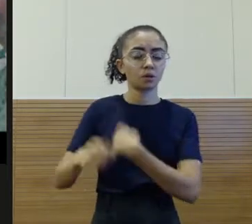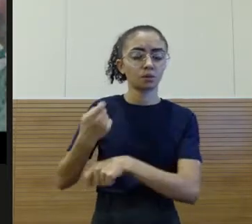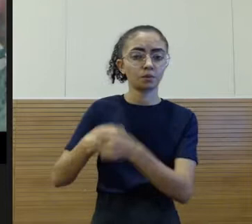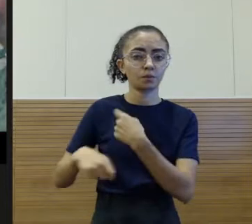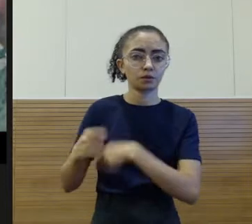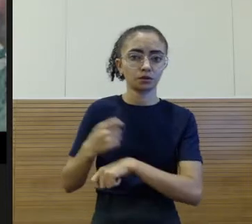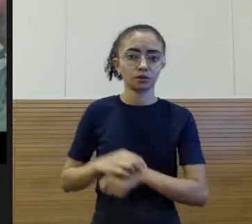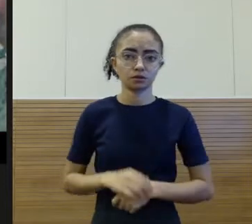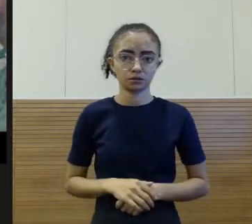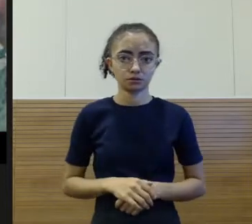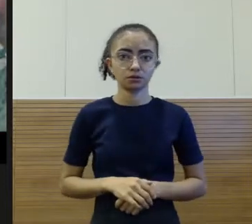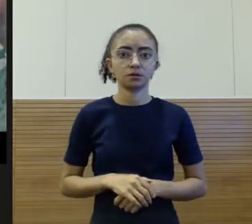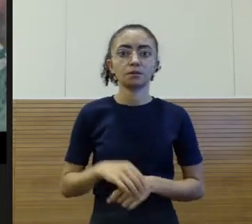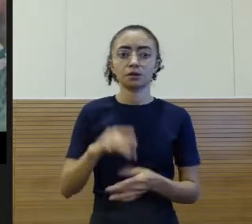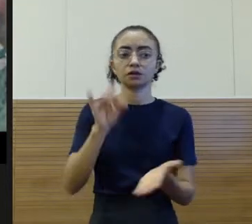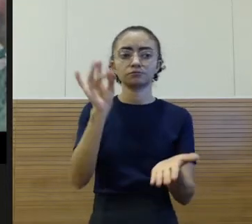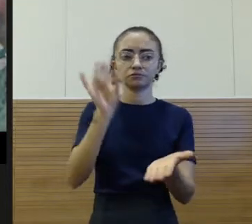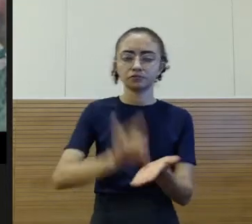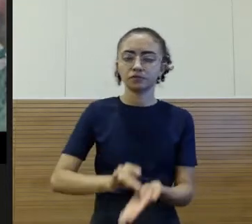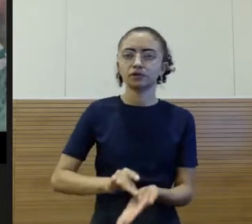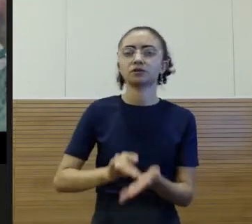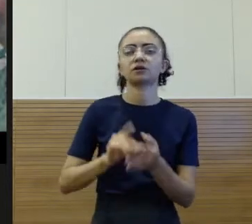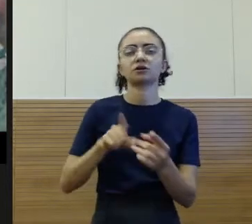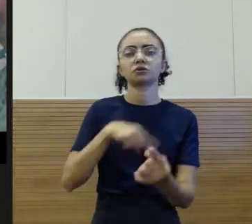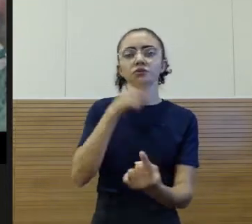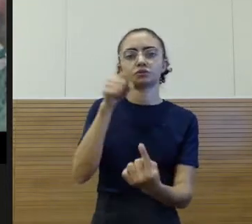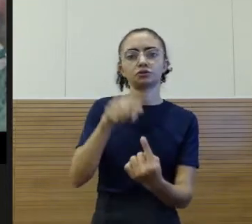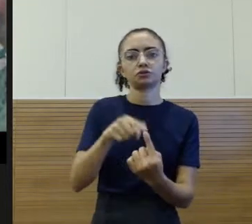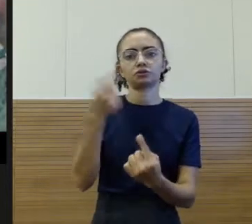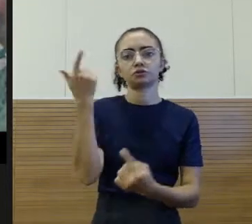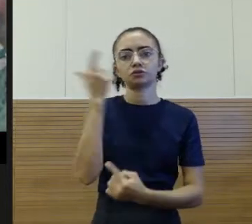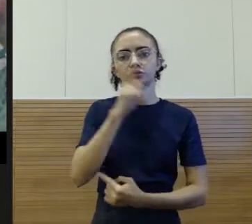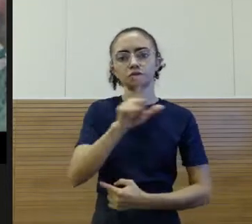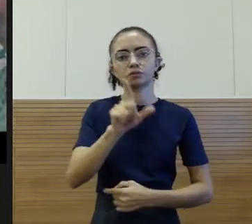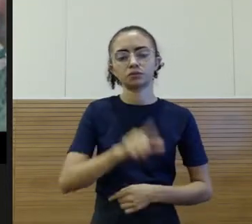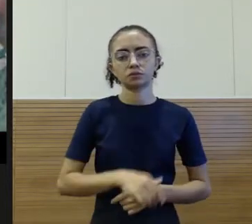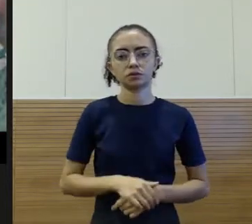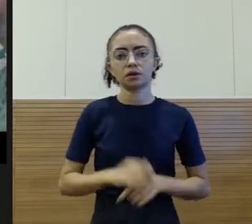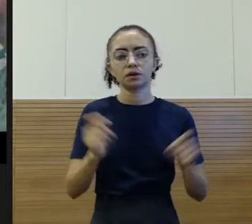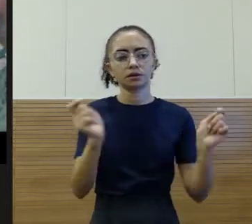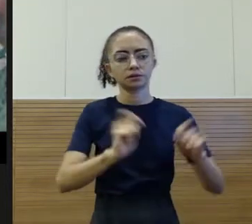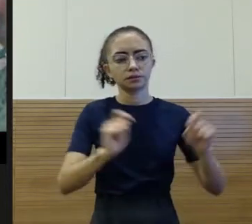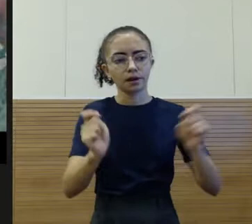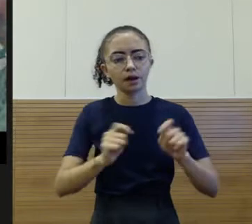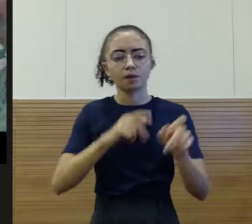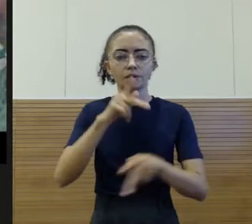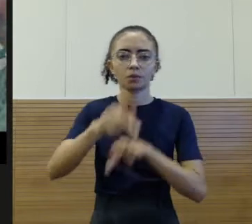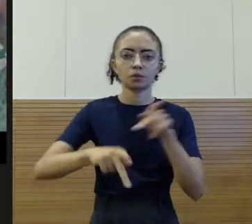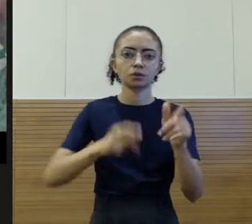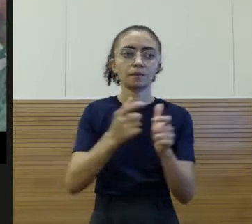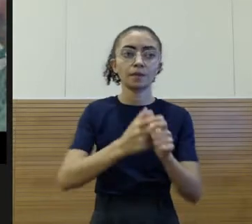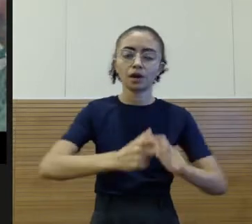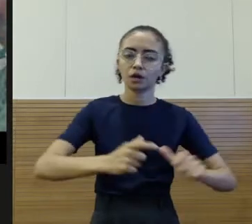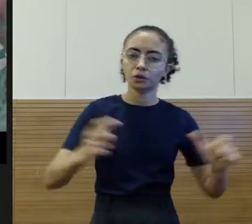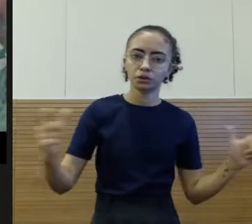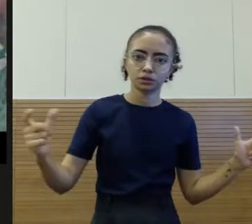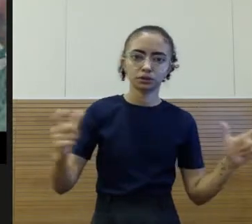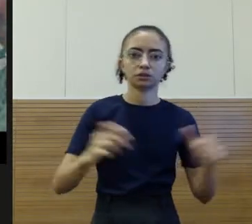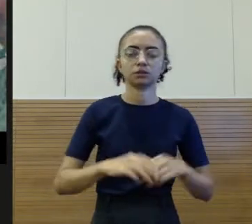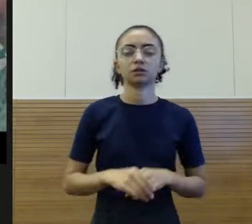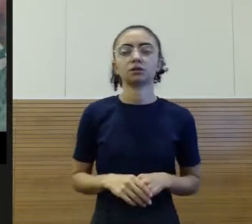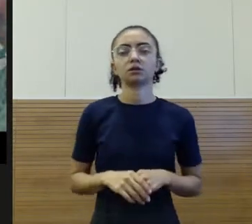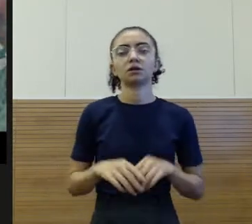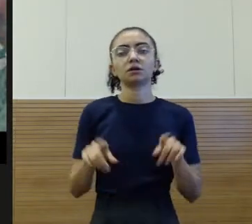que permitam de verdade que essa meta seja possível para a maioria da população. E, por último,